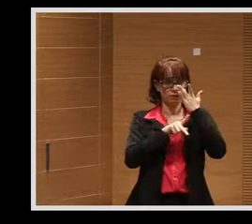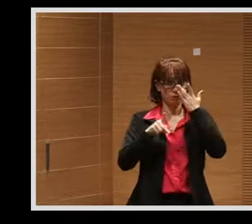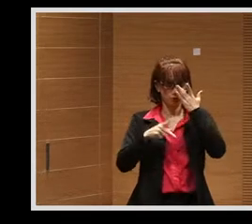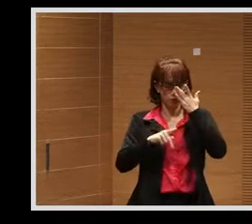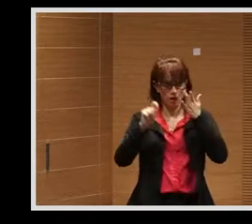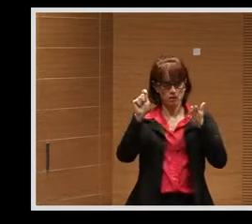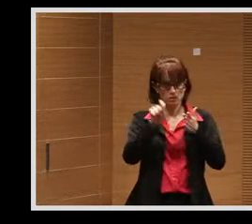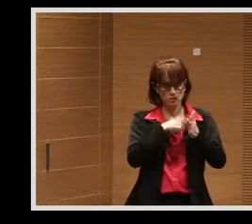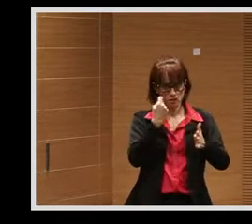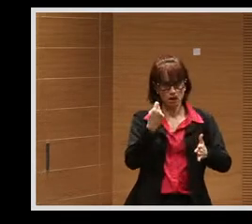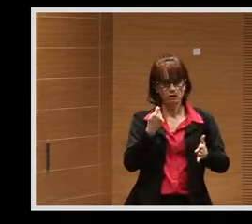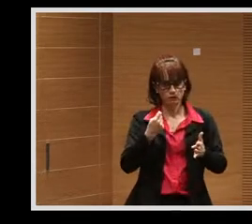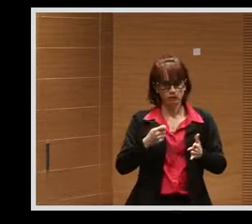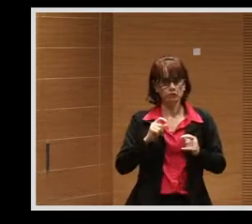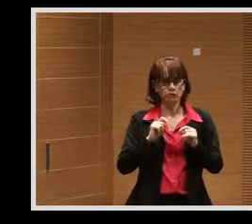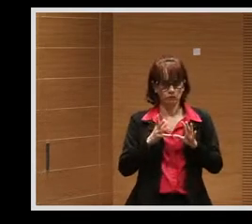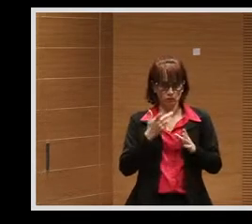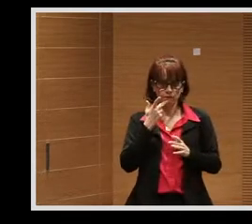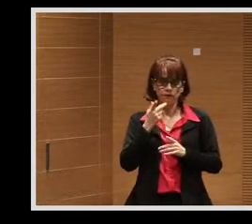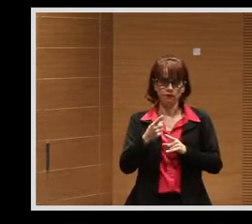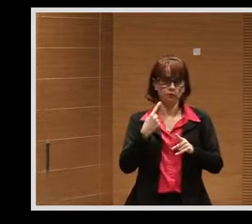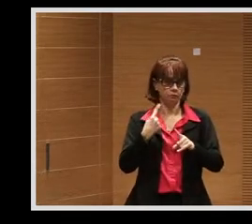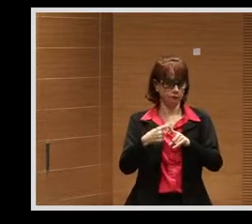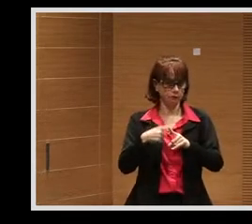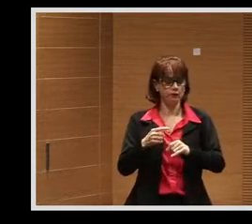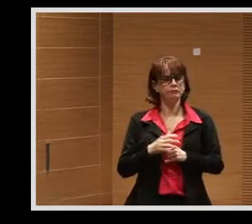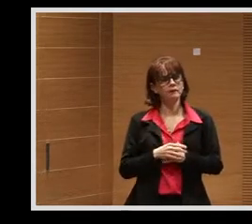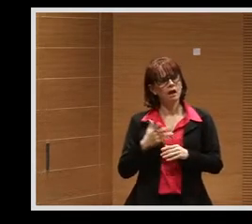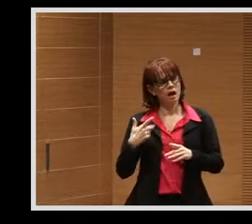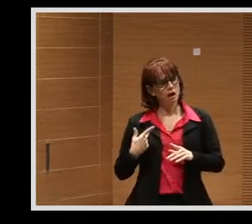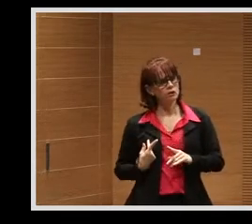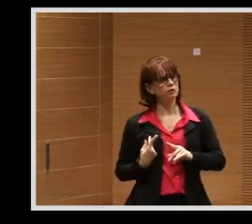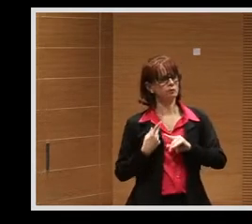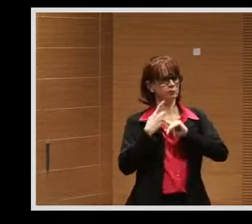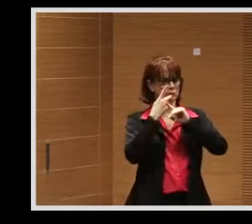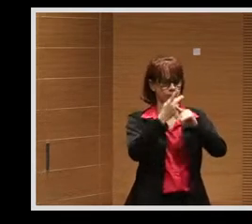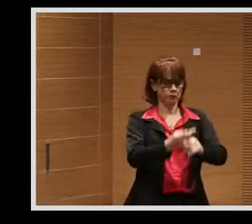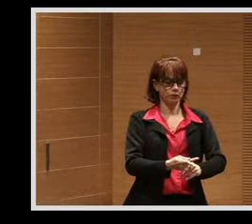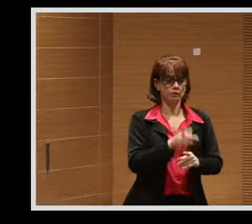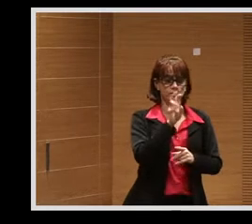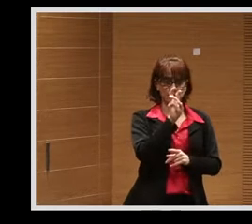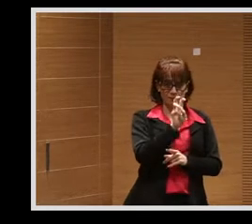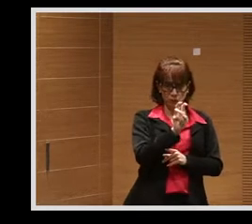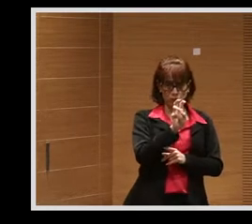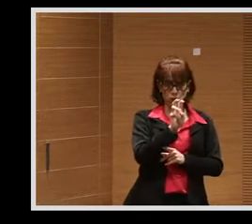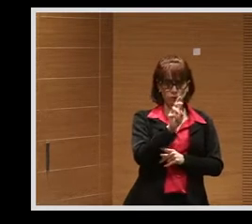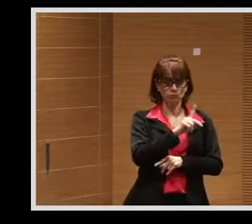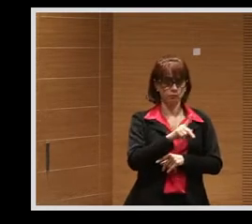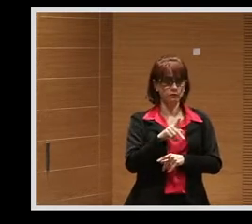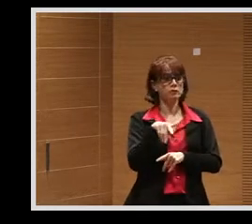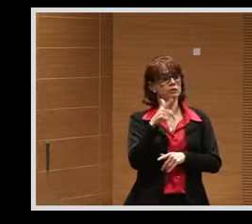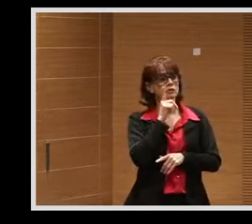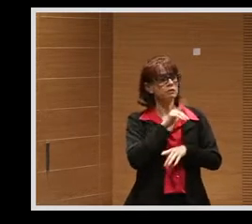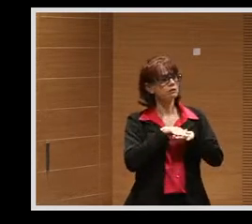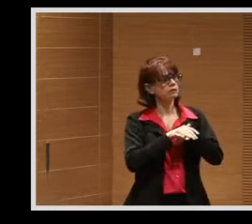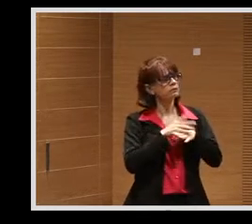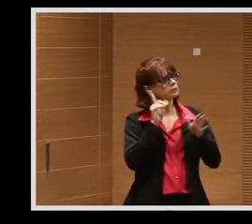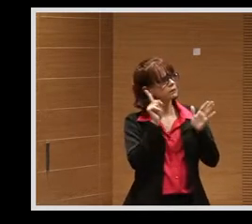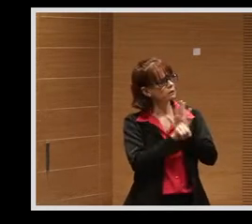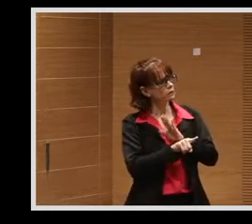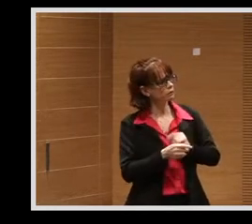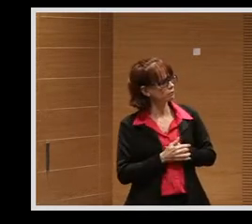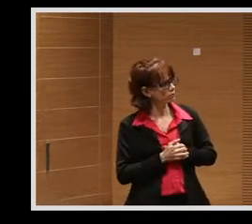assinado pelo professor justificando. Eu fui atrás desses professores, consegui conversar com 5, E eu fui perguntando, vai, vem cá,